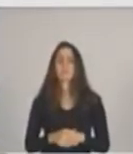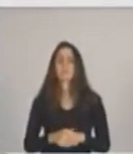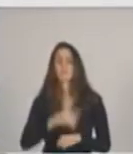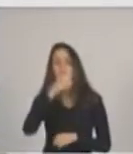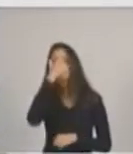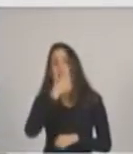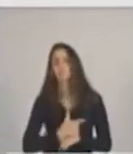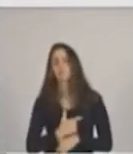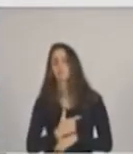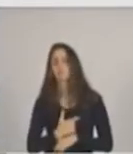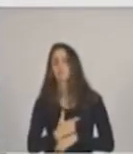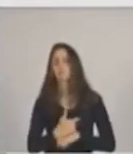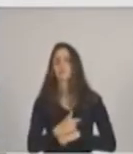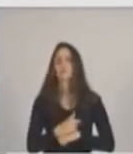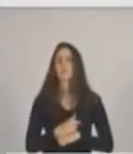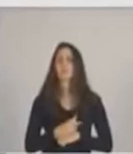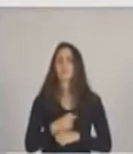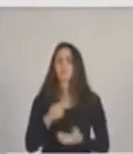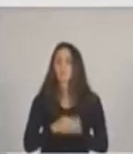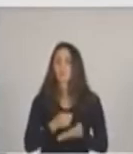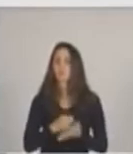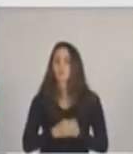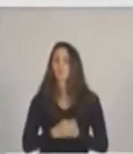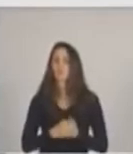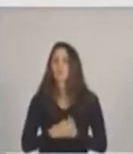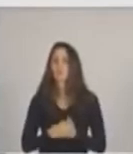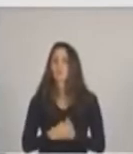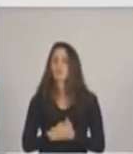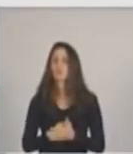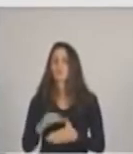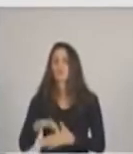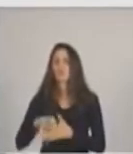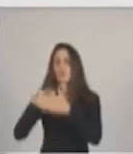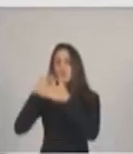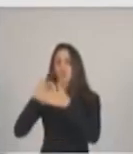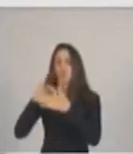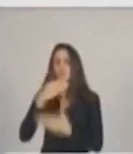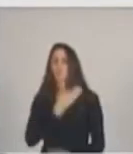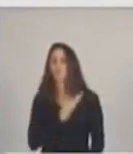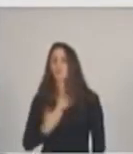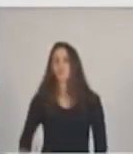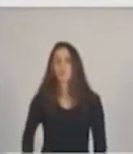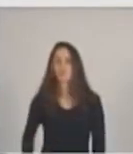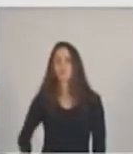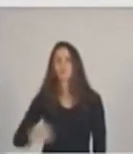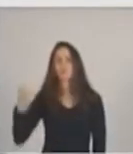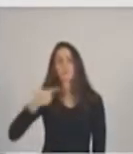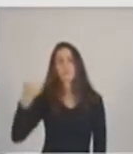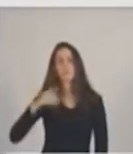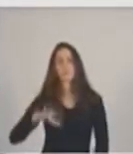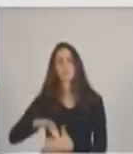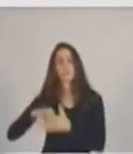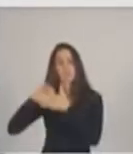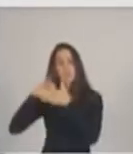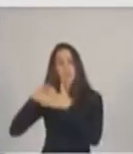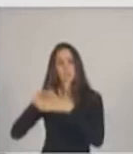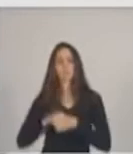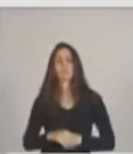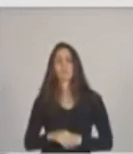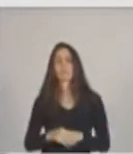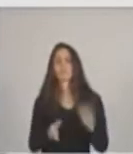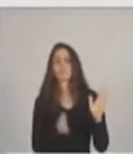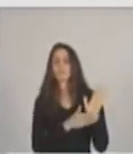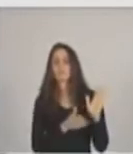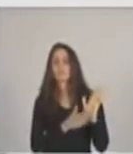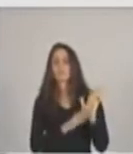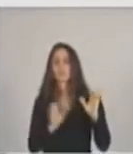Eu novamente vou insistir aí com o líder e o vice-líder do governo em relação a essa questão das pautas de